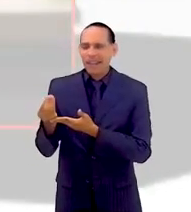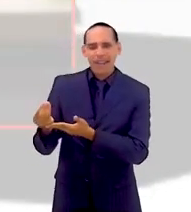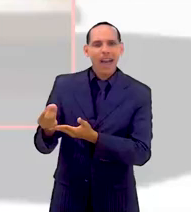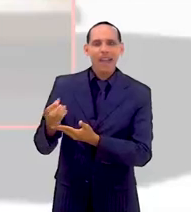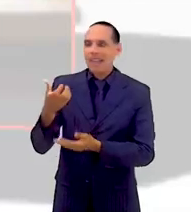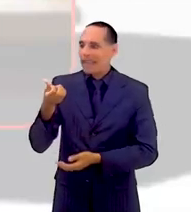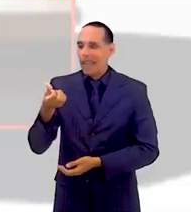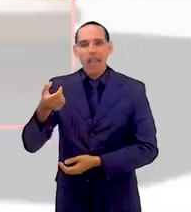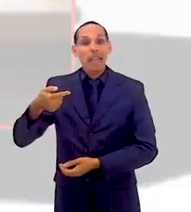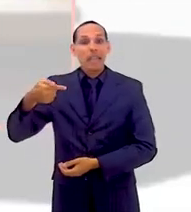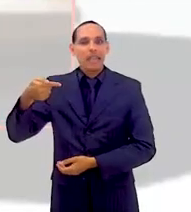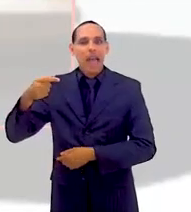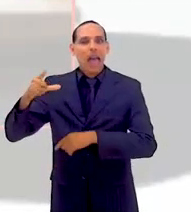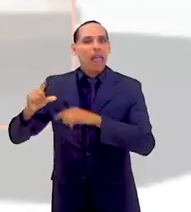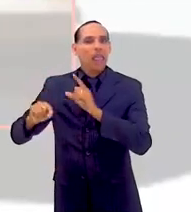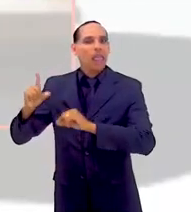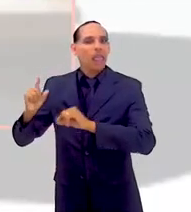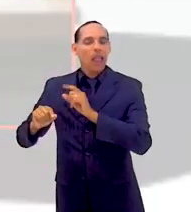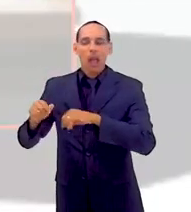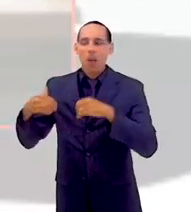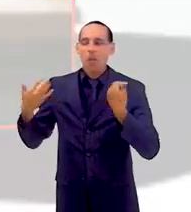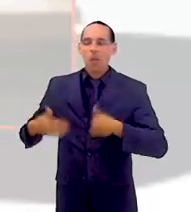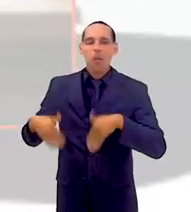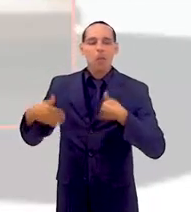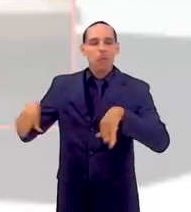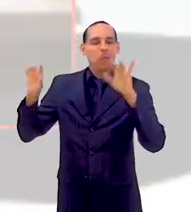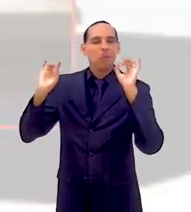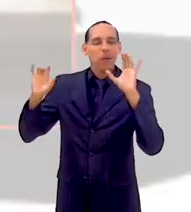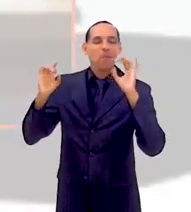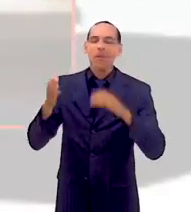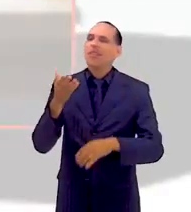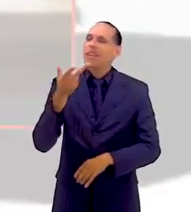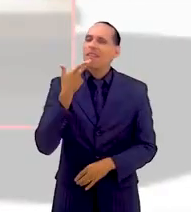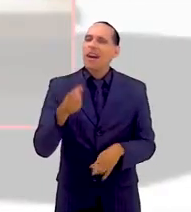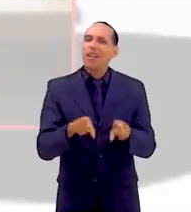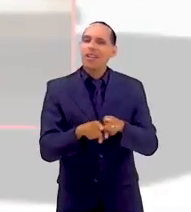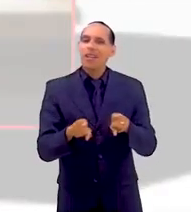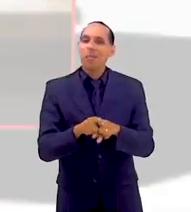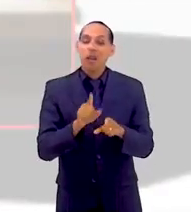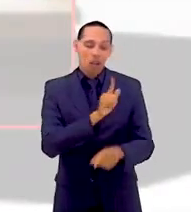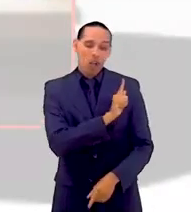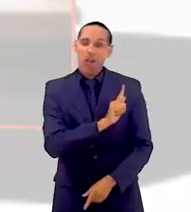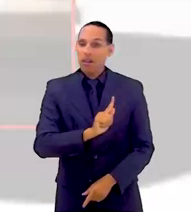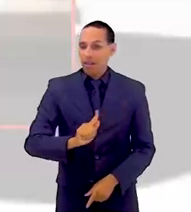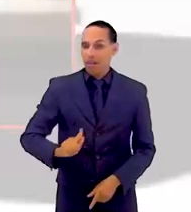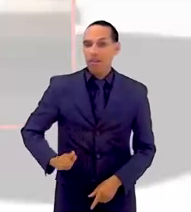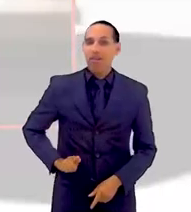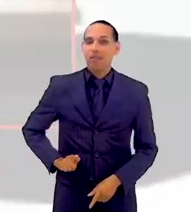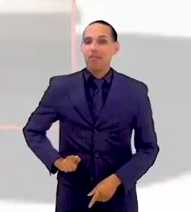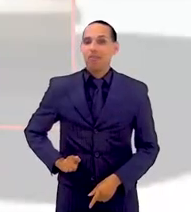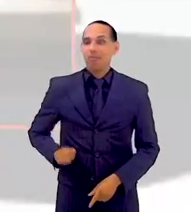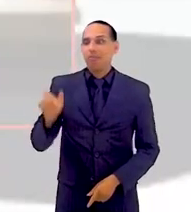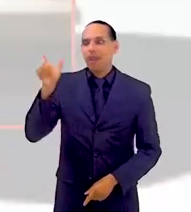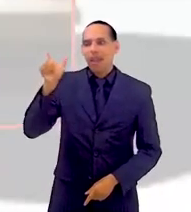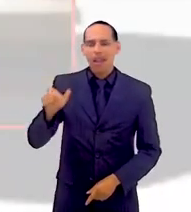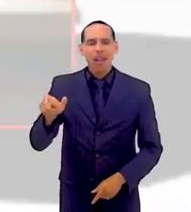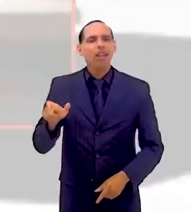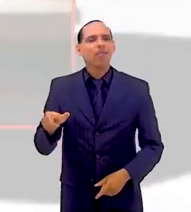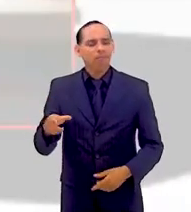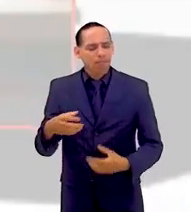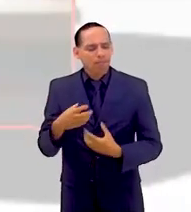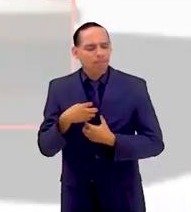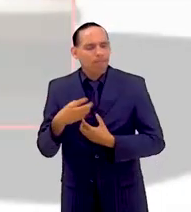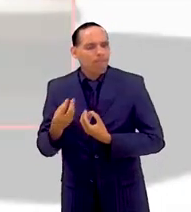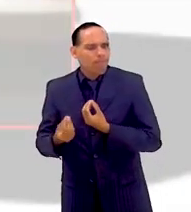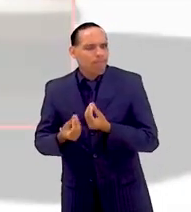6, 7 estrelas. A escolha, o senhor falou do governador. Eu acho que essa sensibilidade dele de ter